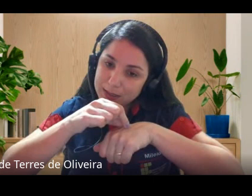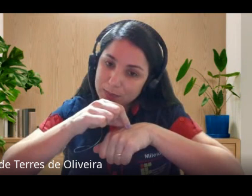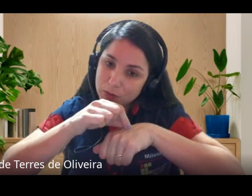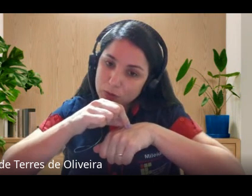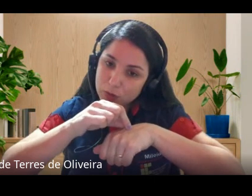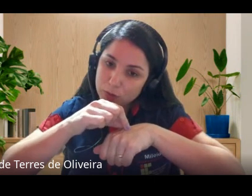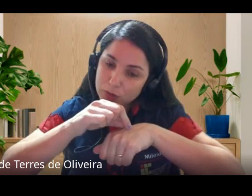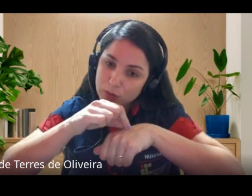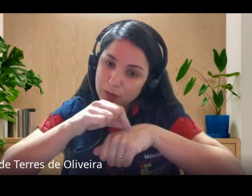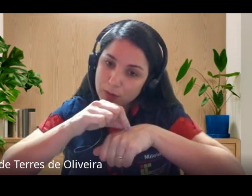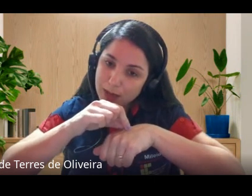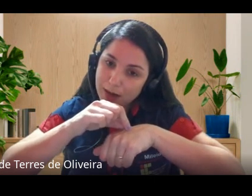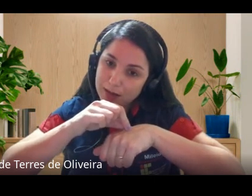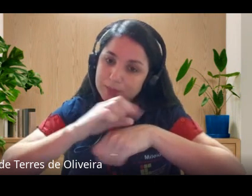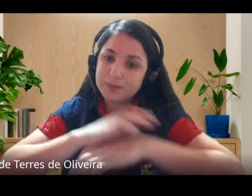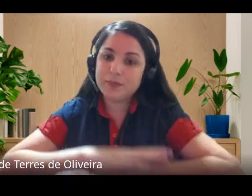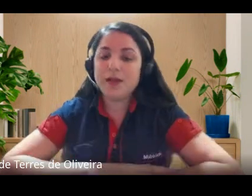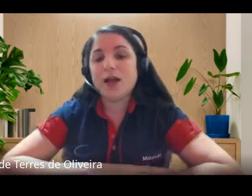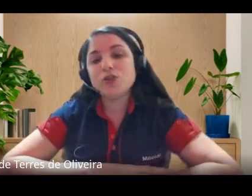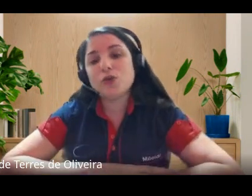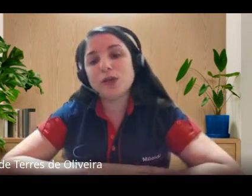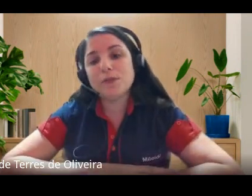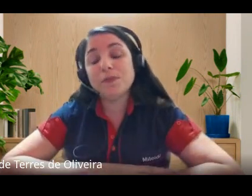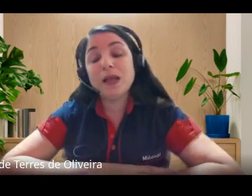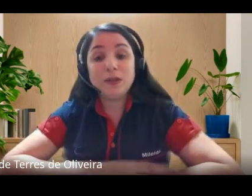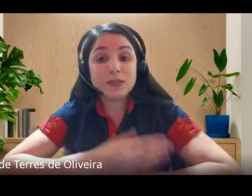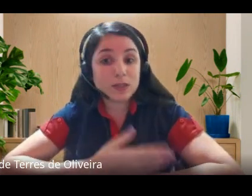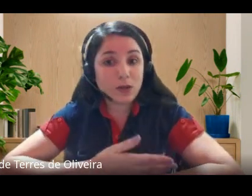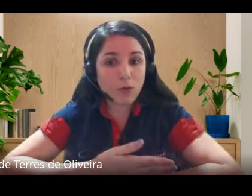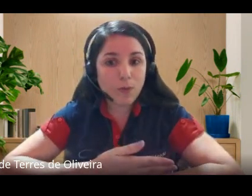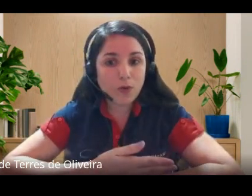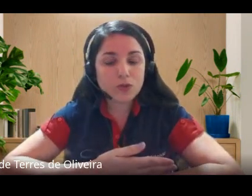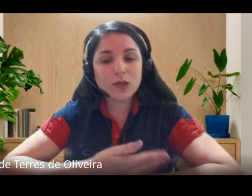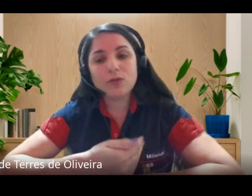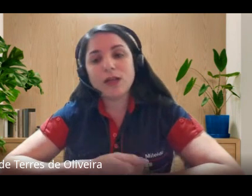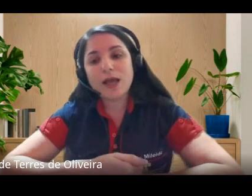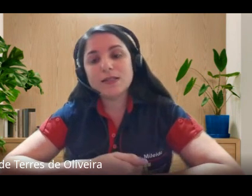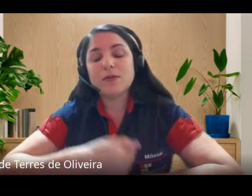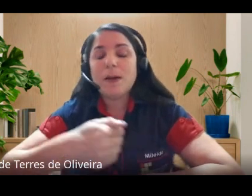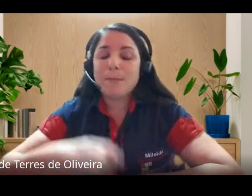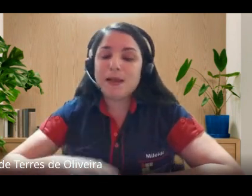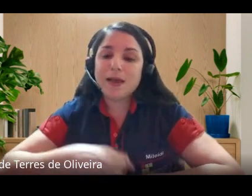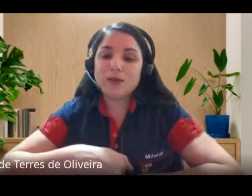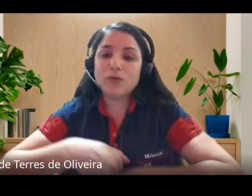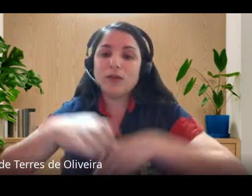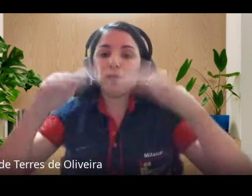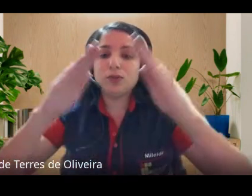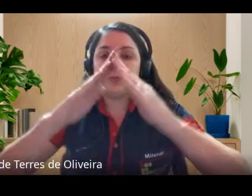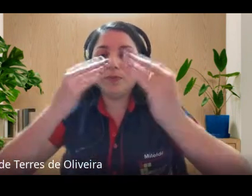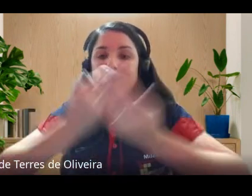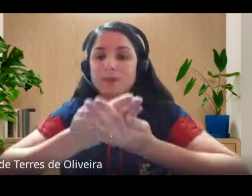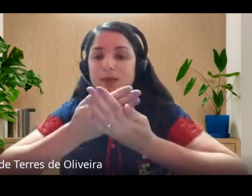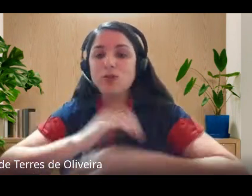aqui em cima da sua mão, carne, açougue. Então, esse é um sinal composto que acontece pela regra do